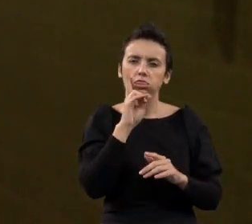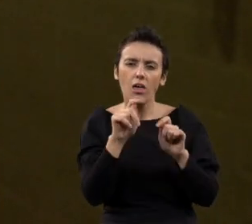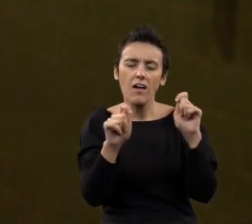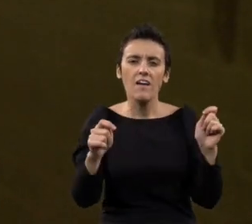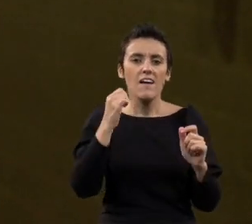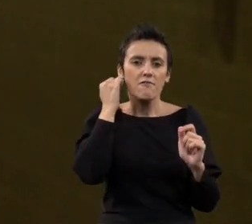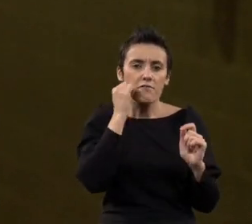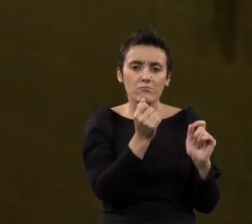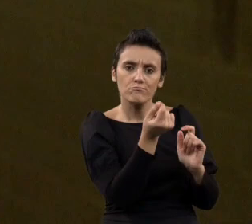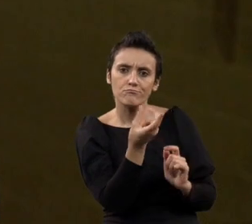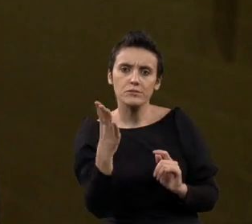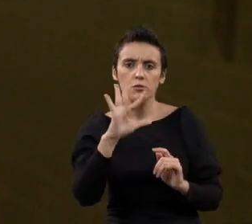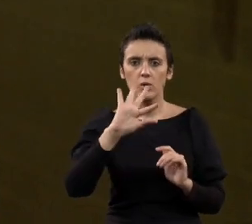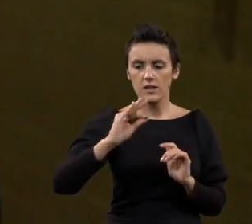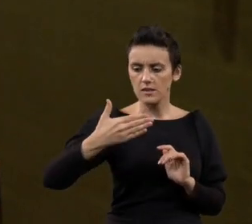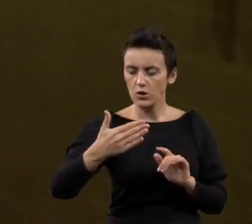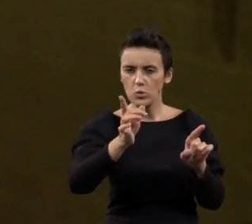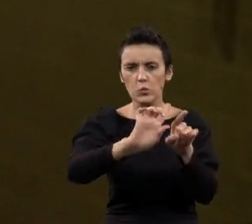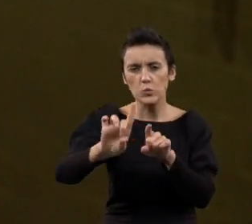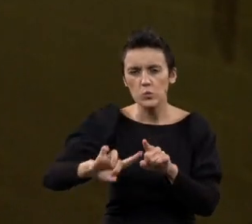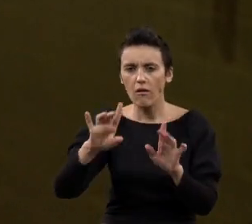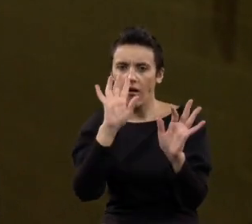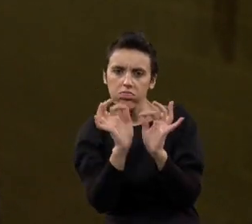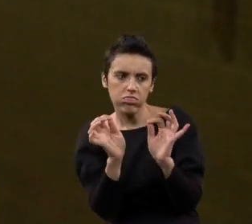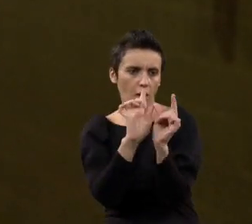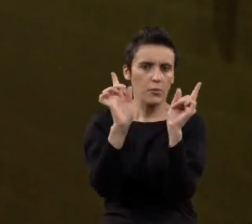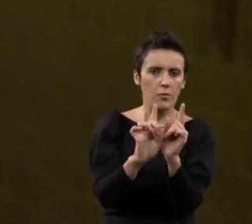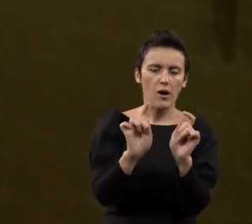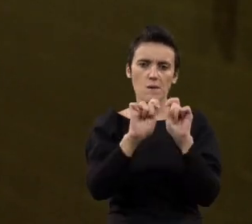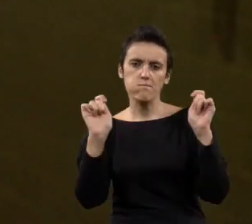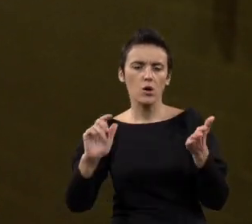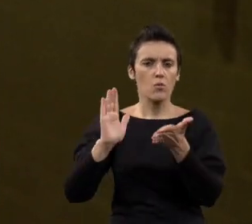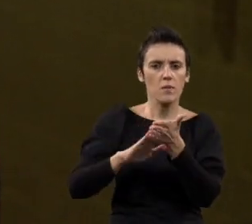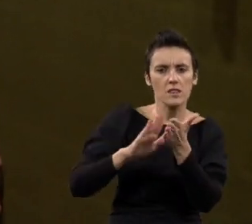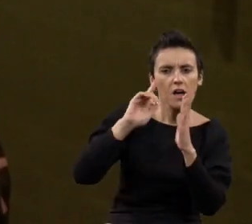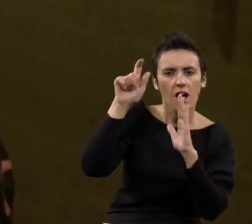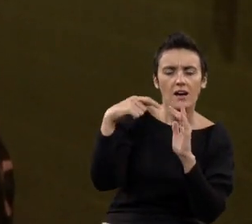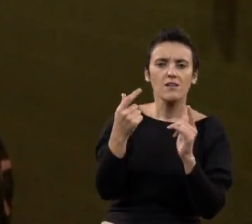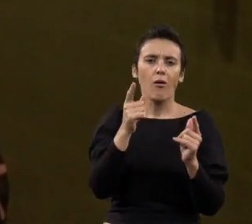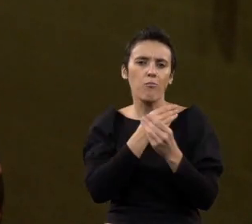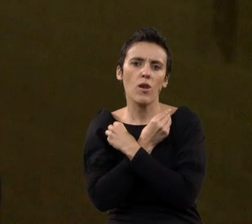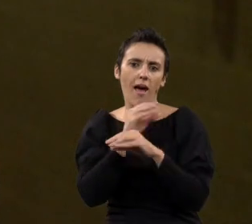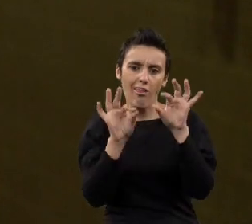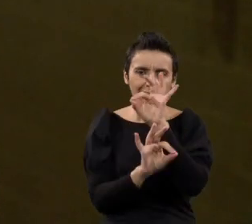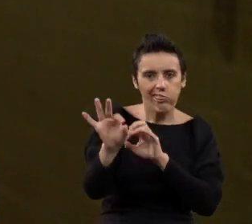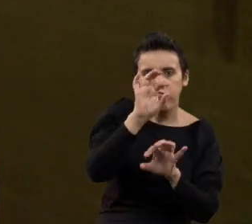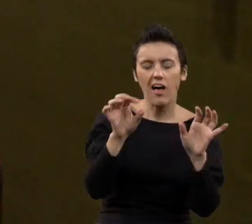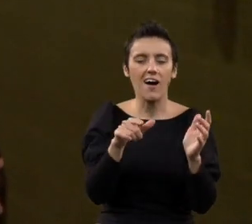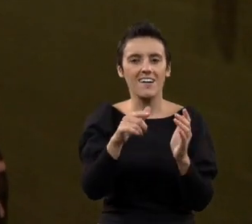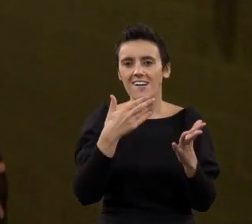diversos, curtas, longas, documentários, animações. Foi realmente um panorama